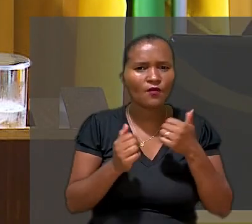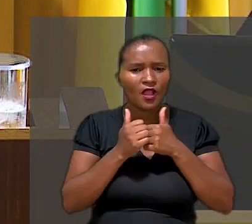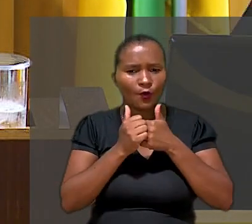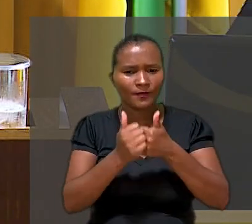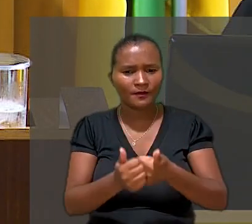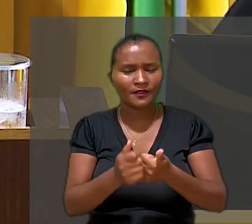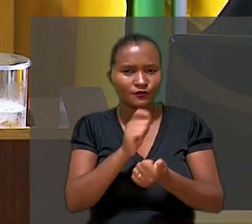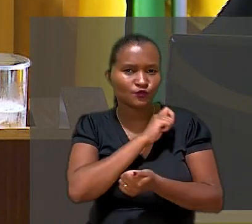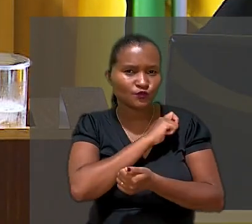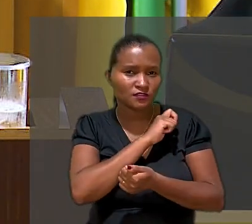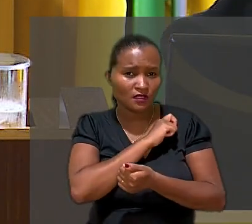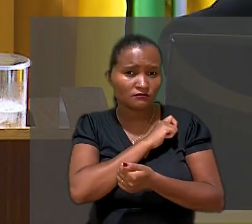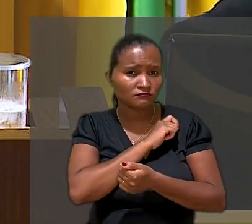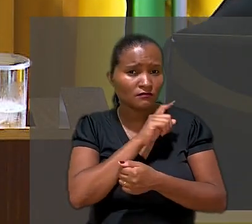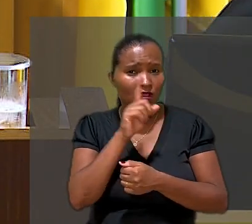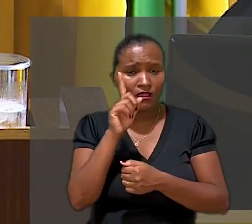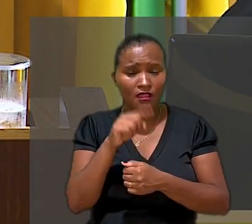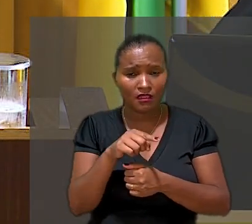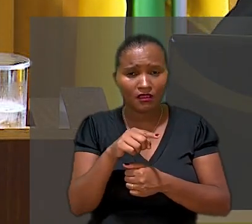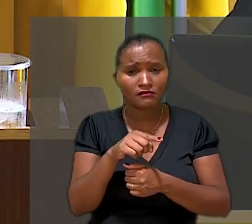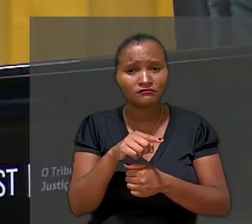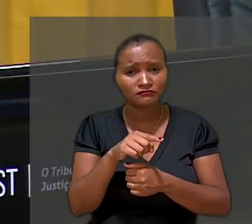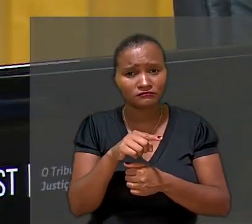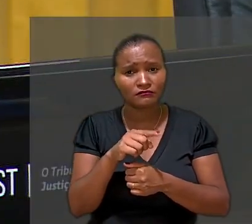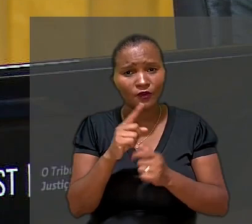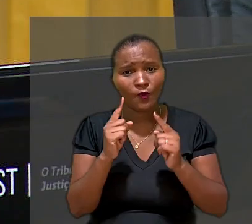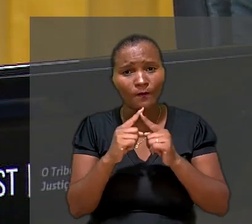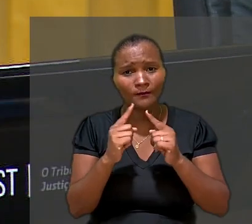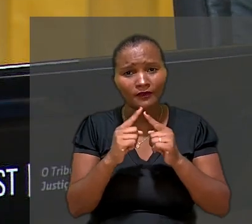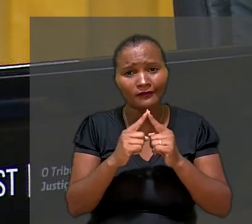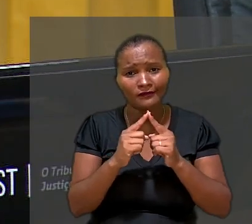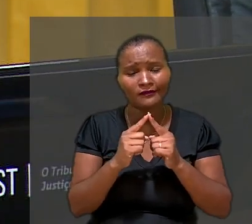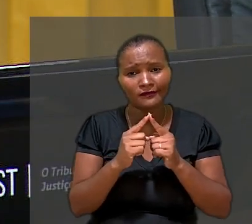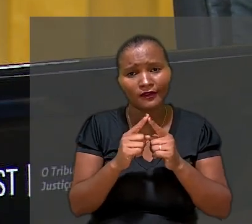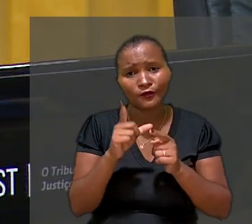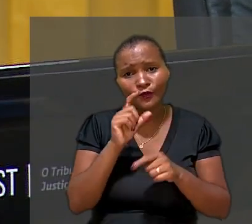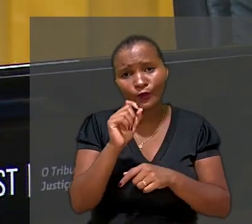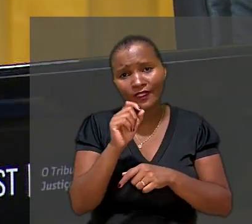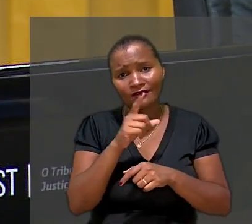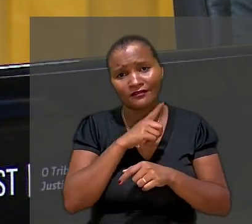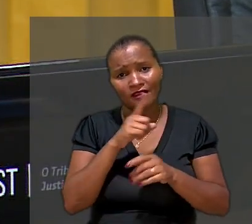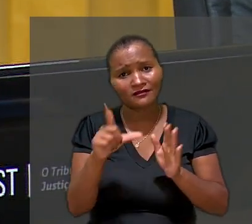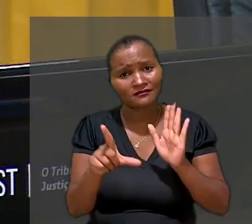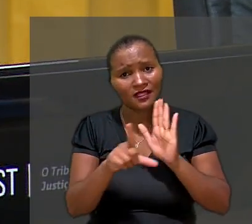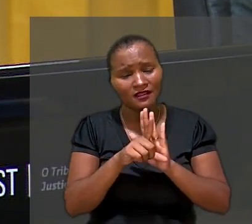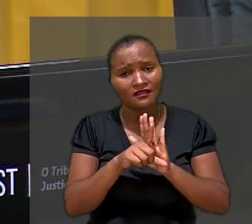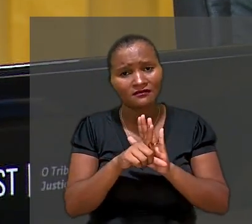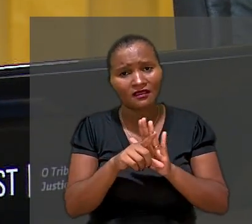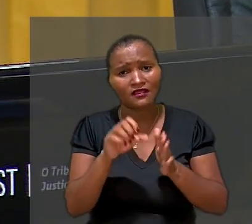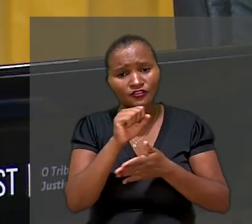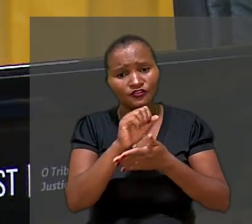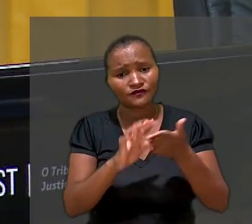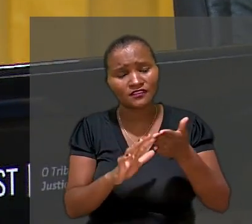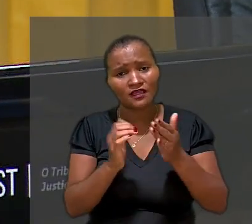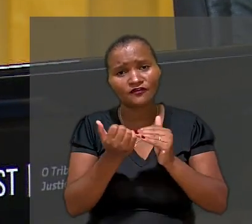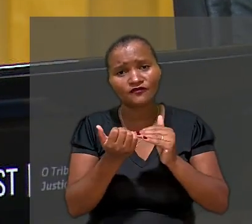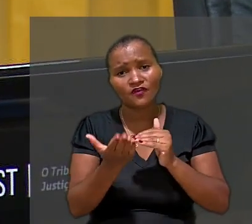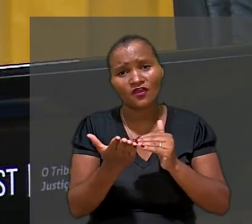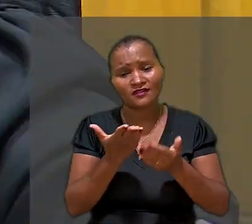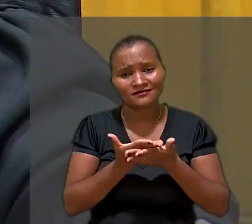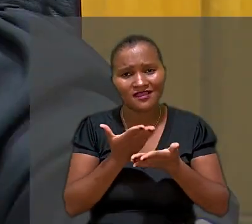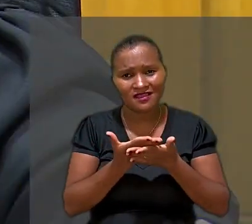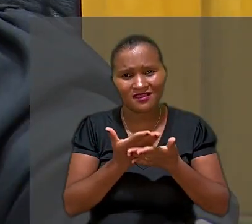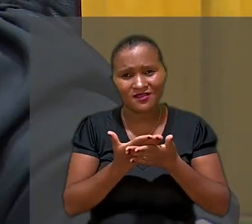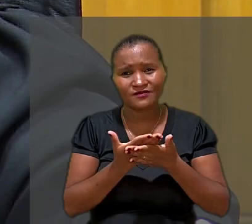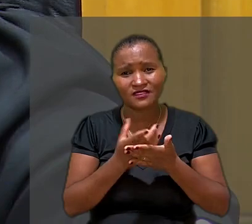avaliação e acompanhamento dos alunos são, em essência, compatíveis com a previsão legal da chamada atividade